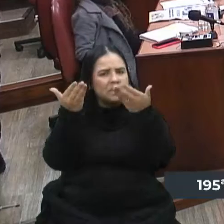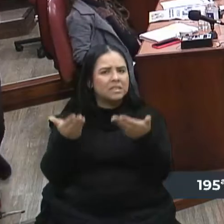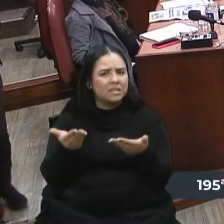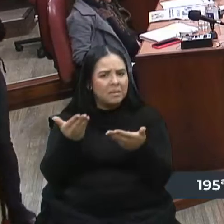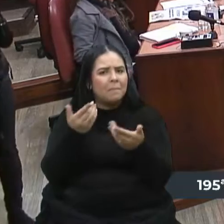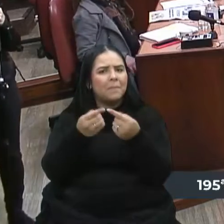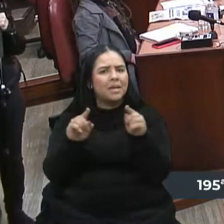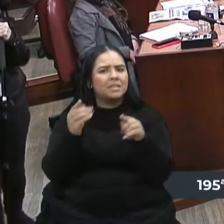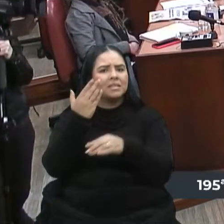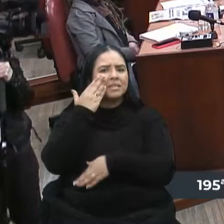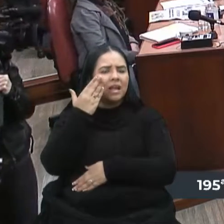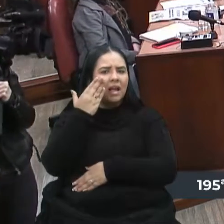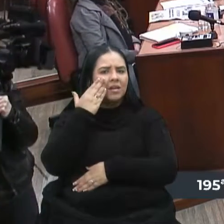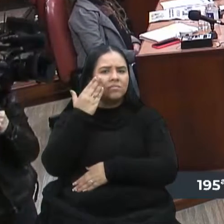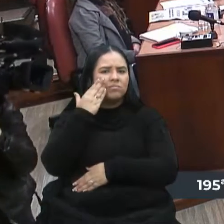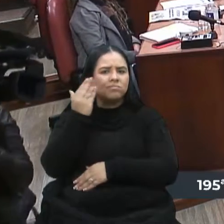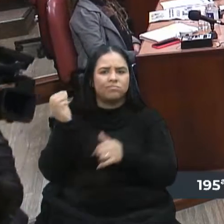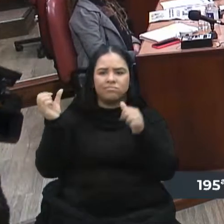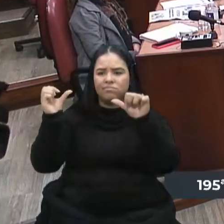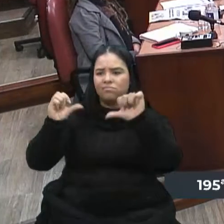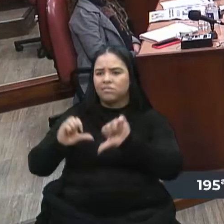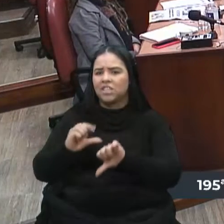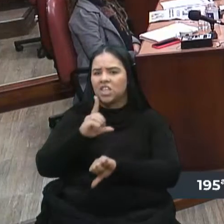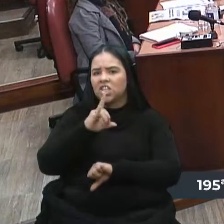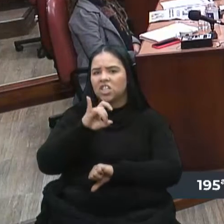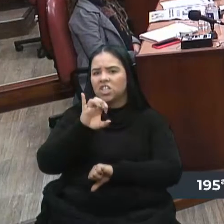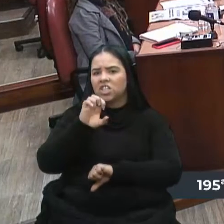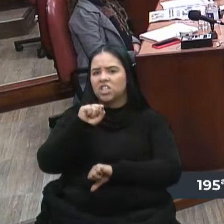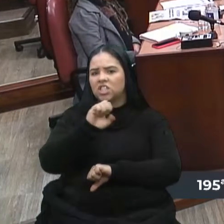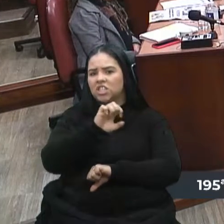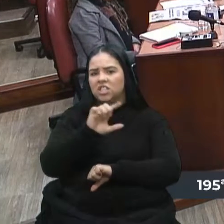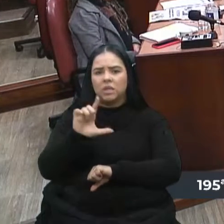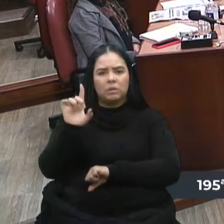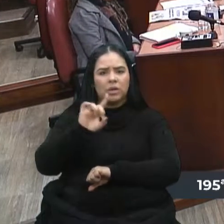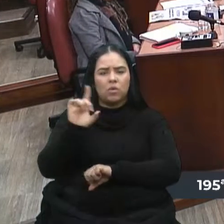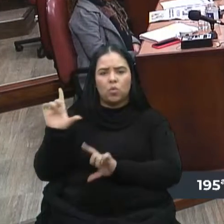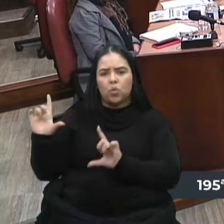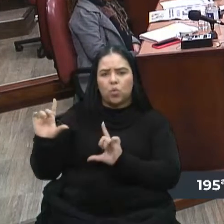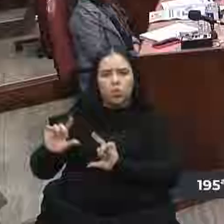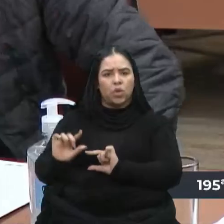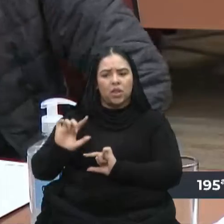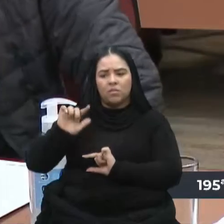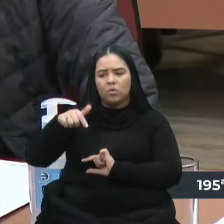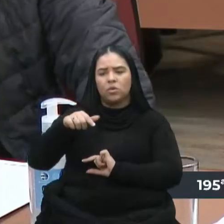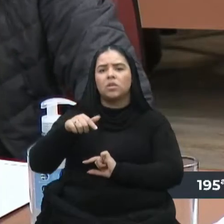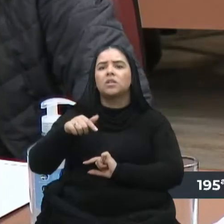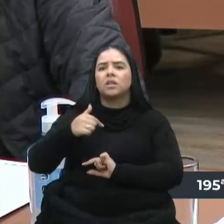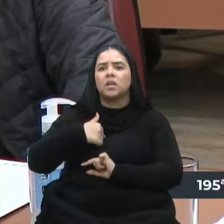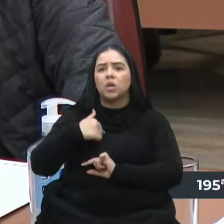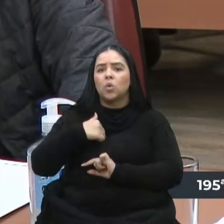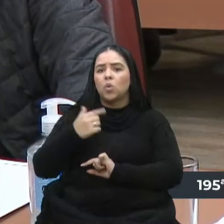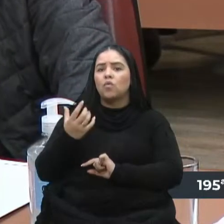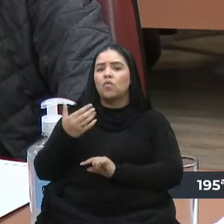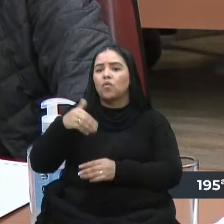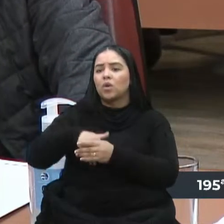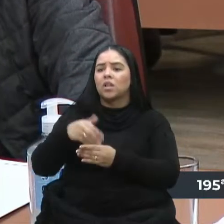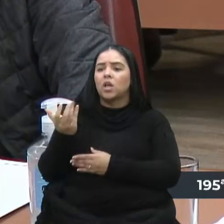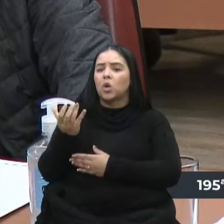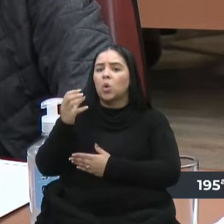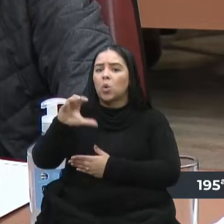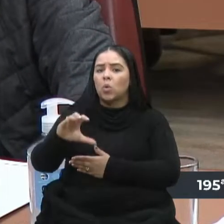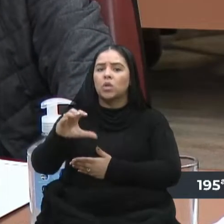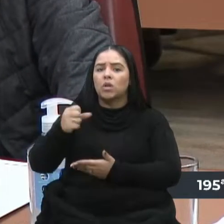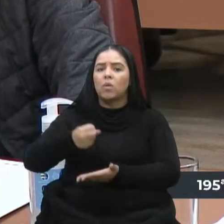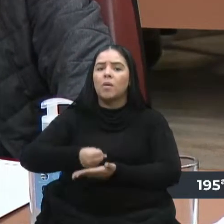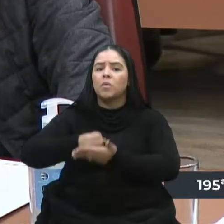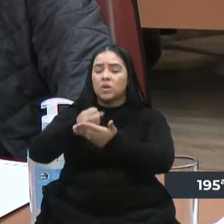sabe. Infelizmente o diesel não baixou. Infelizmente o diesel, depois do subsídio, e votei contra o subsídio, e vou dizer o porquê